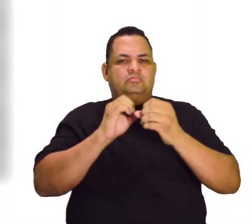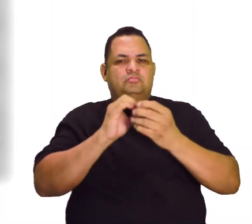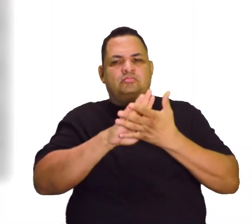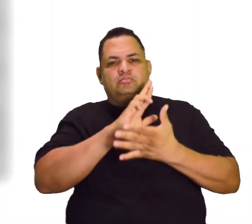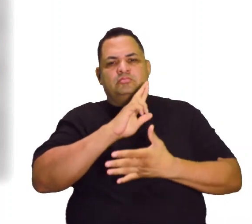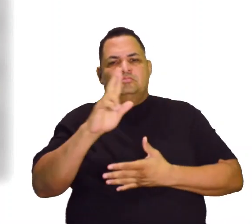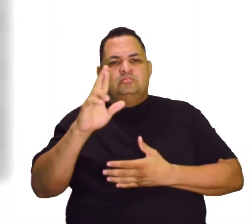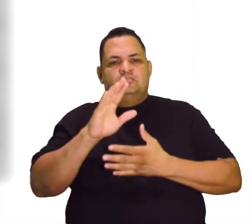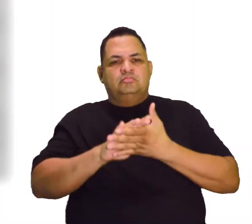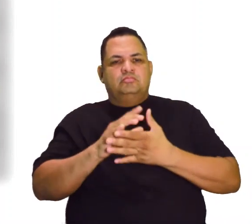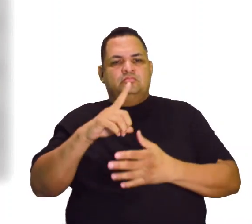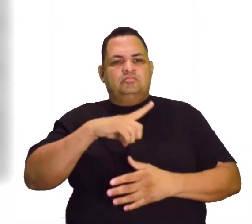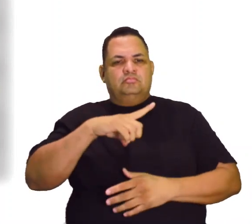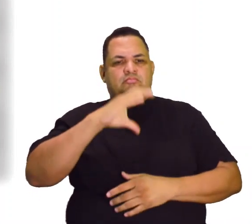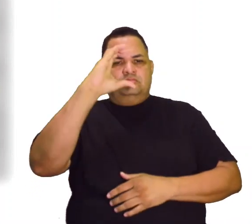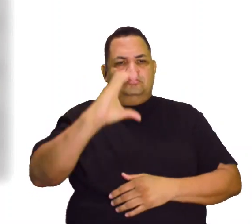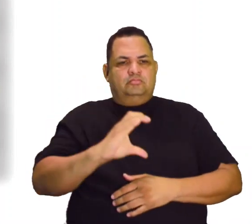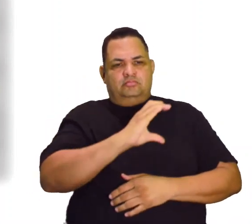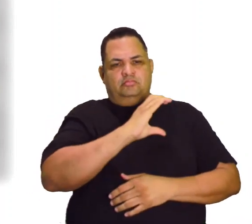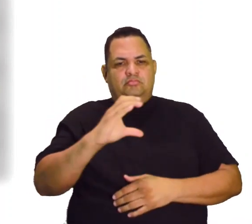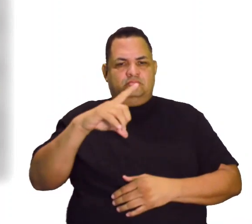católicos. Havia, então,